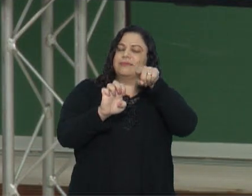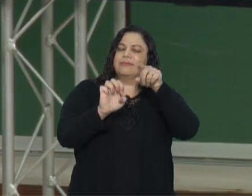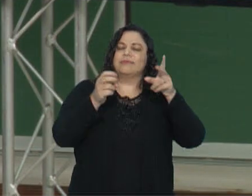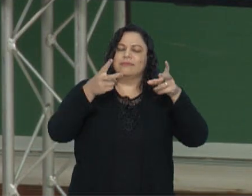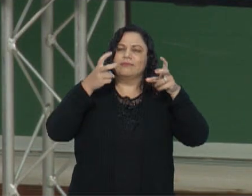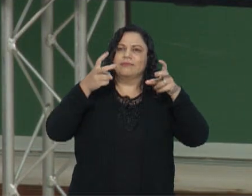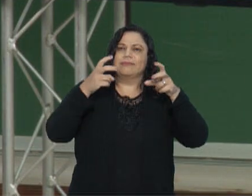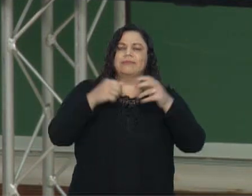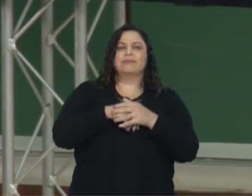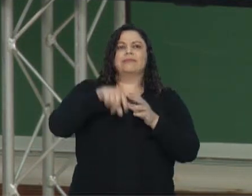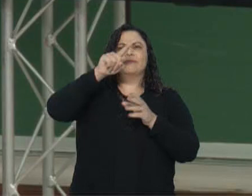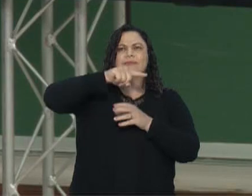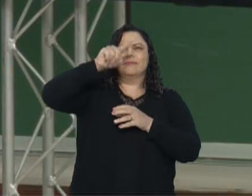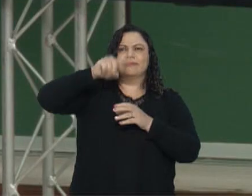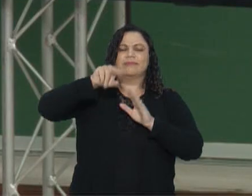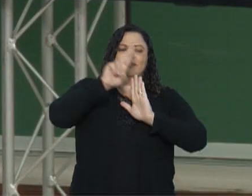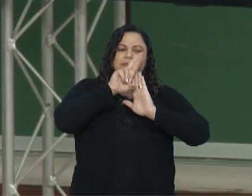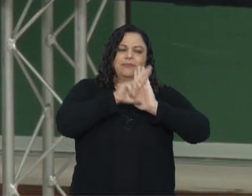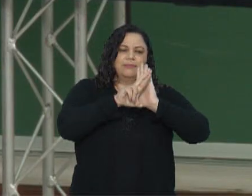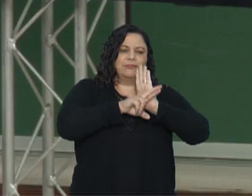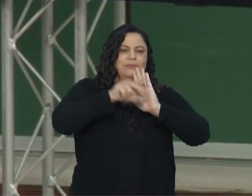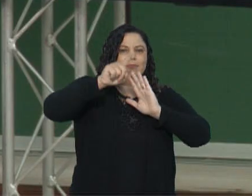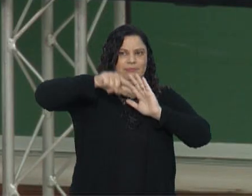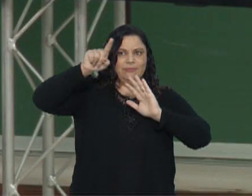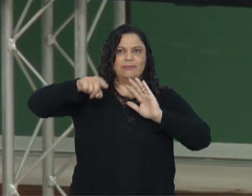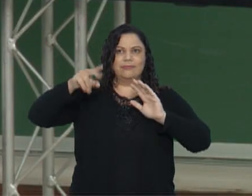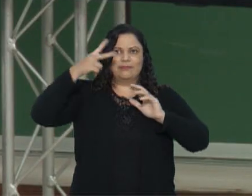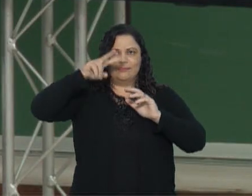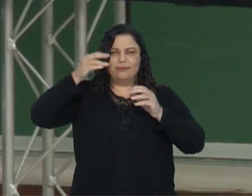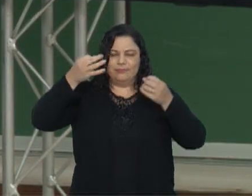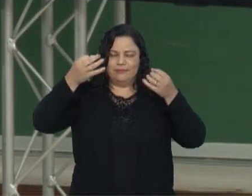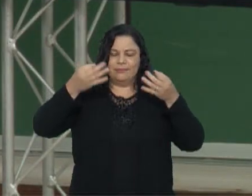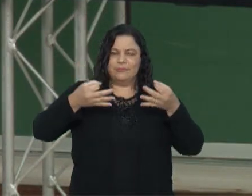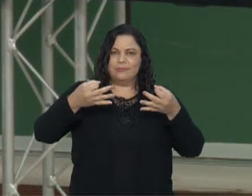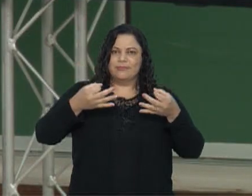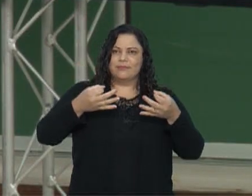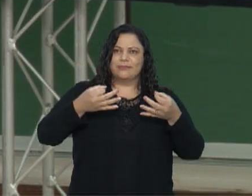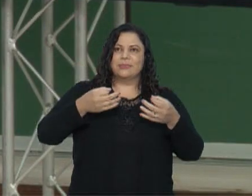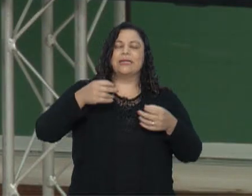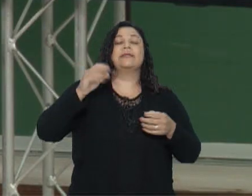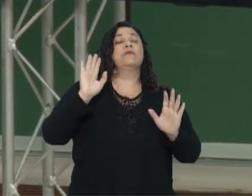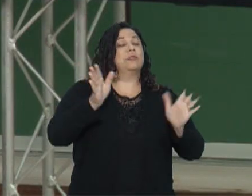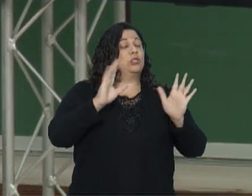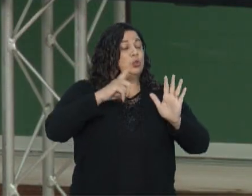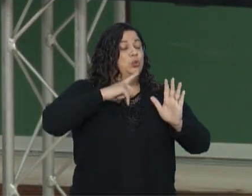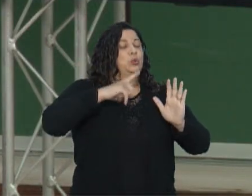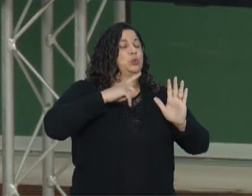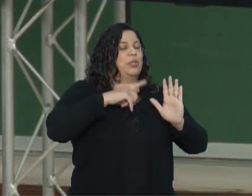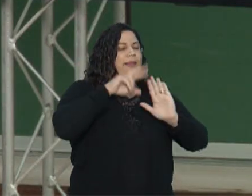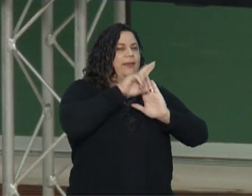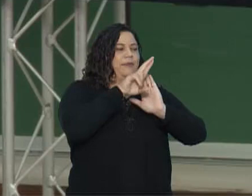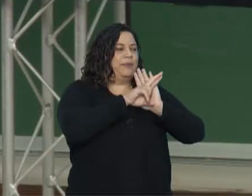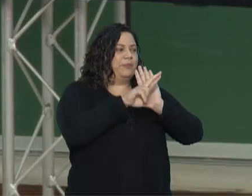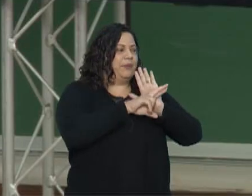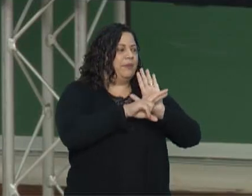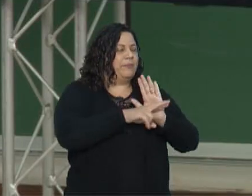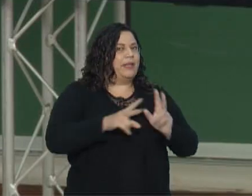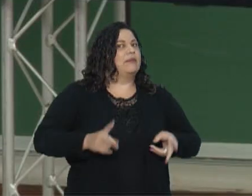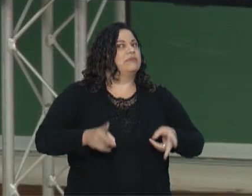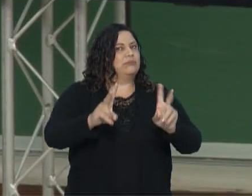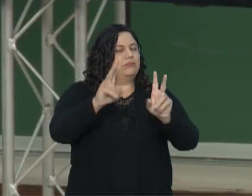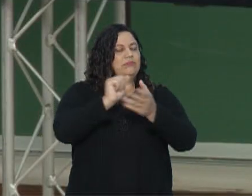regra de acentuação gráfica, certo? Então, como vocês já têm esse esqueminha, nós vamos avançar um pouquinho com